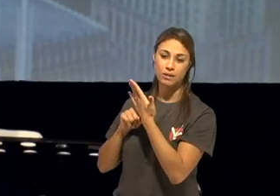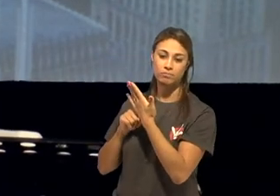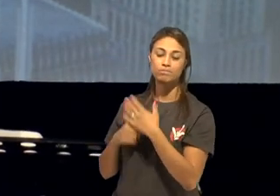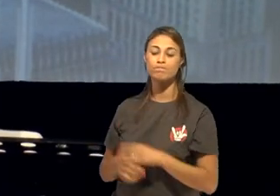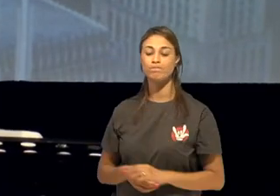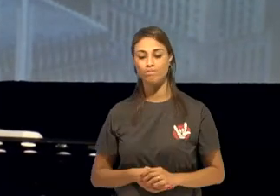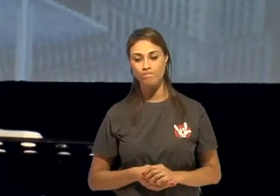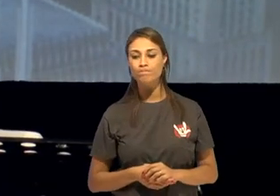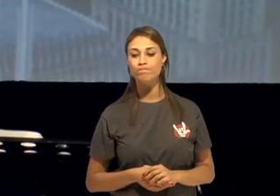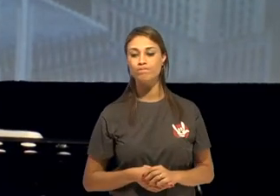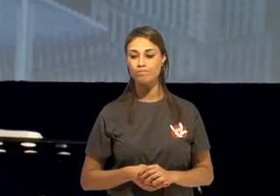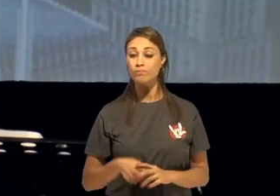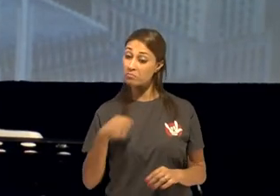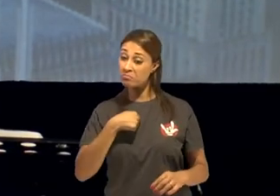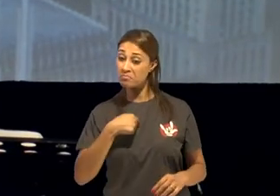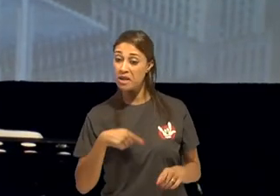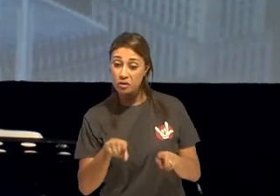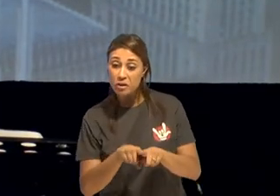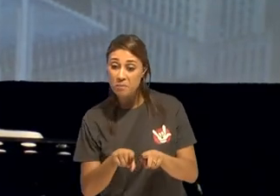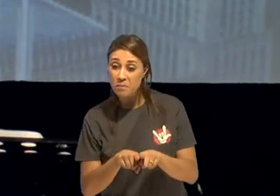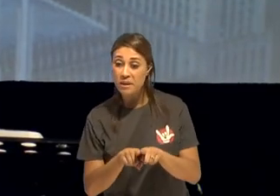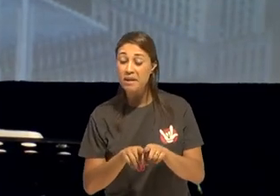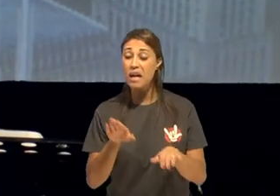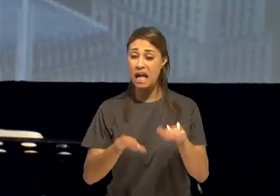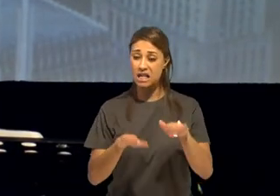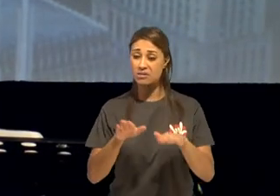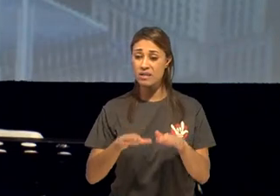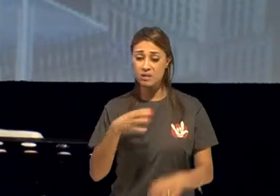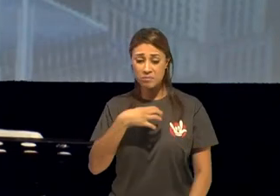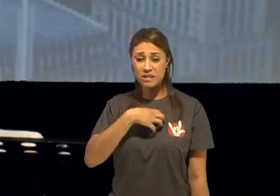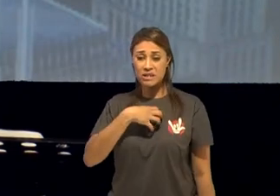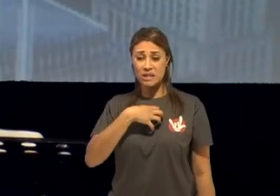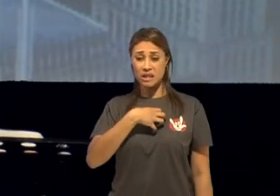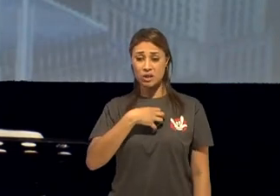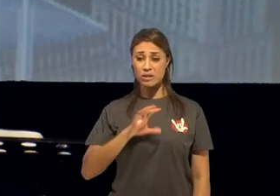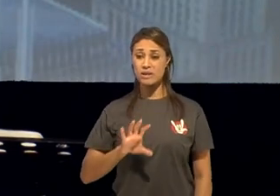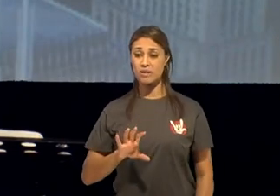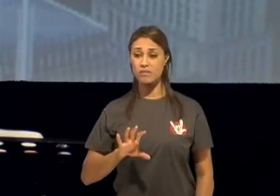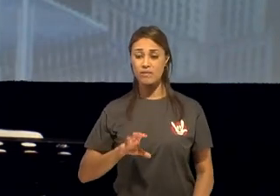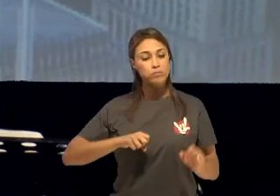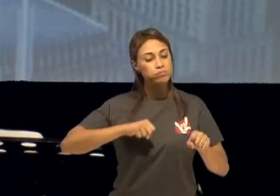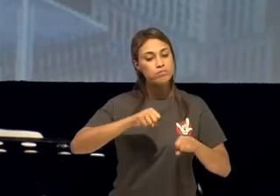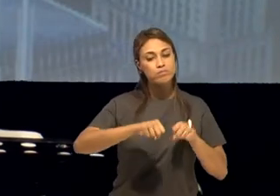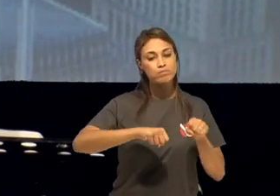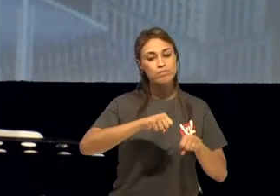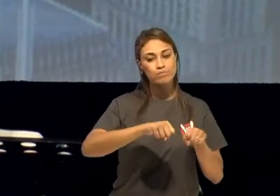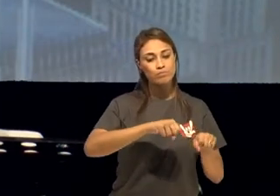assim? Esses dias eu estava andando de bicicleta e ouvindo a música Eu